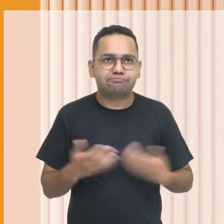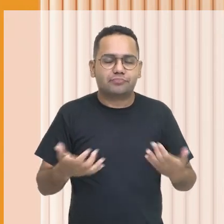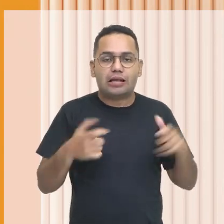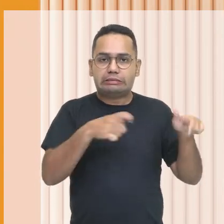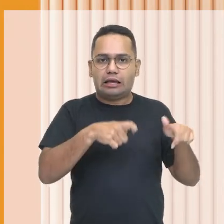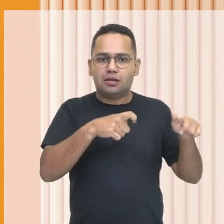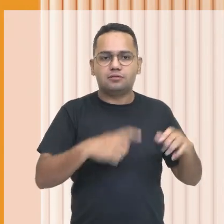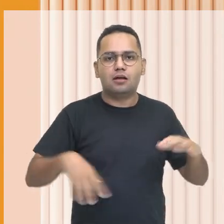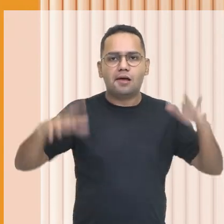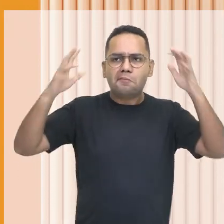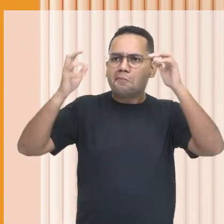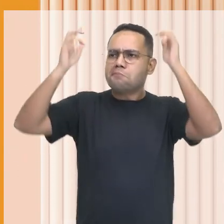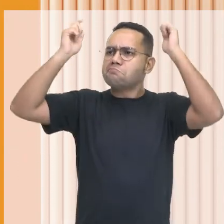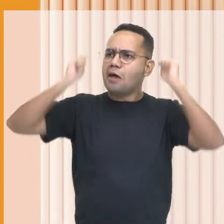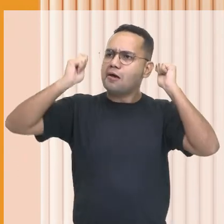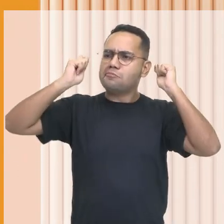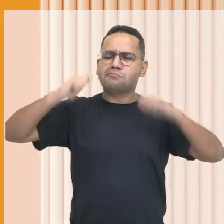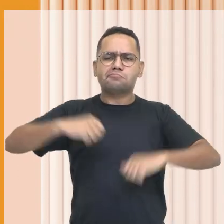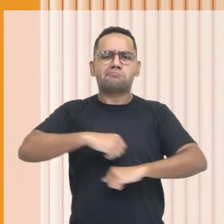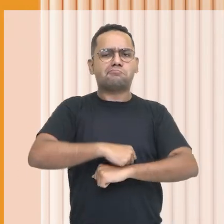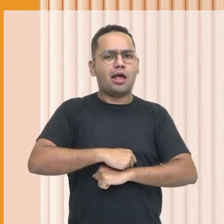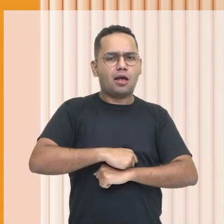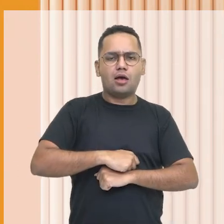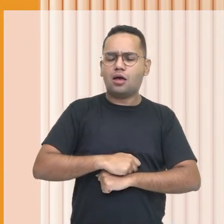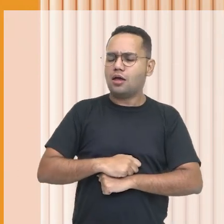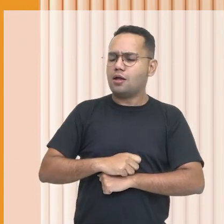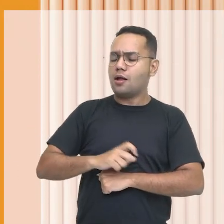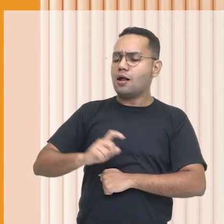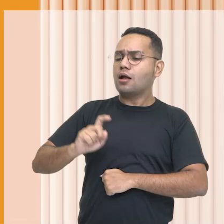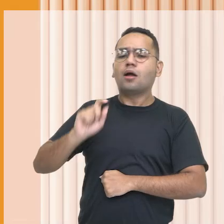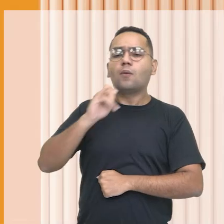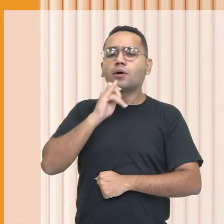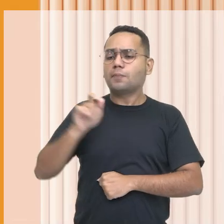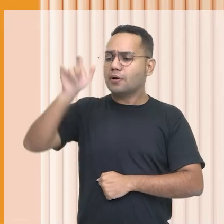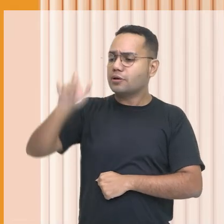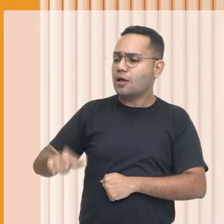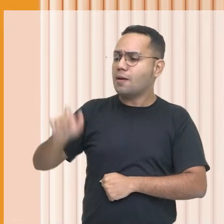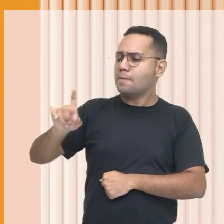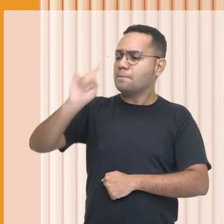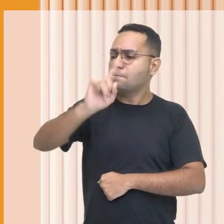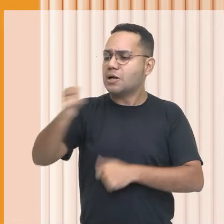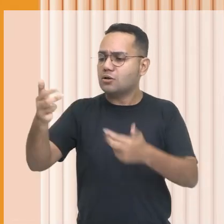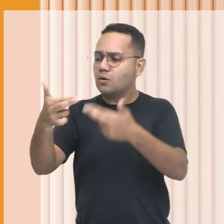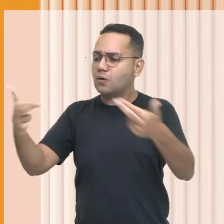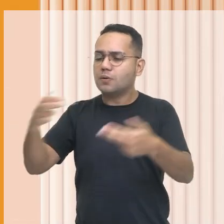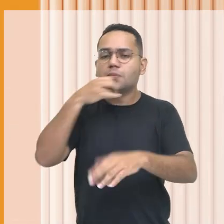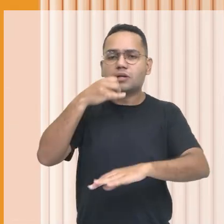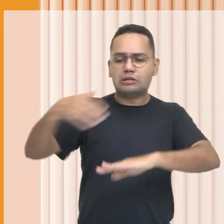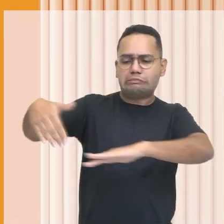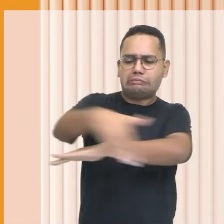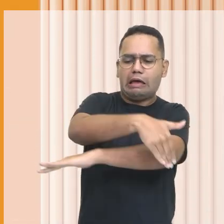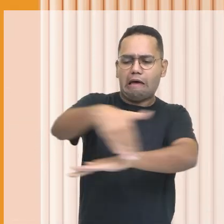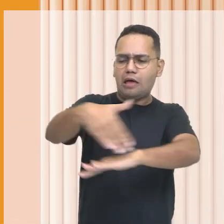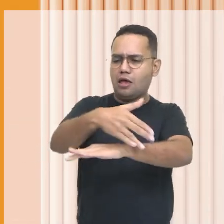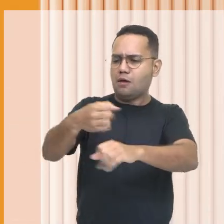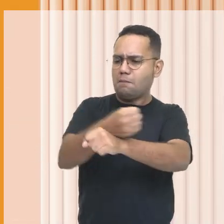mandou abrir uma estrada, mandou comprar tantos brinquedos para distribuir no Dia das